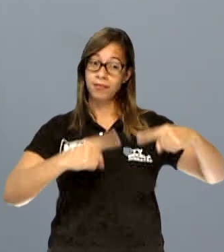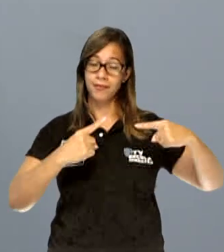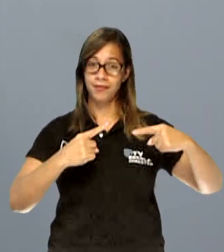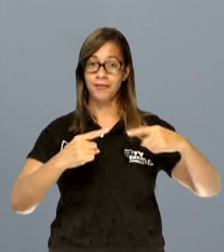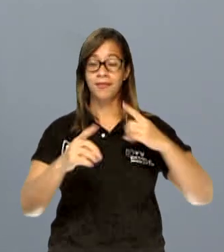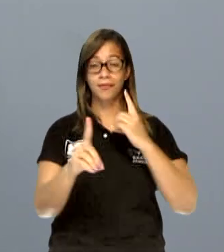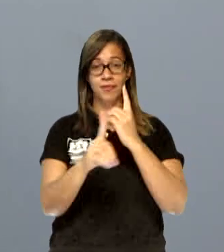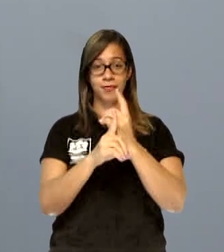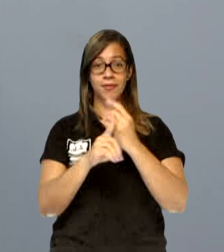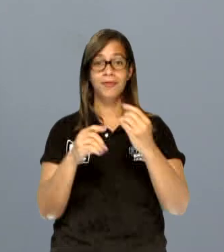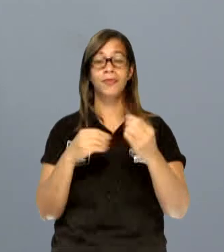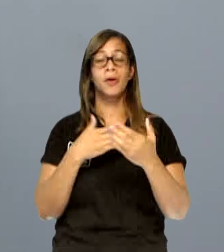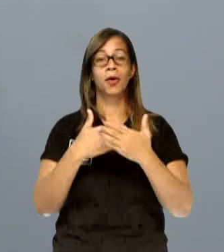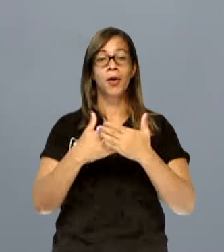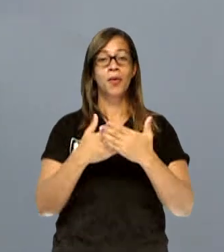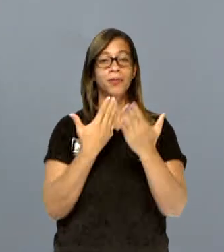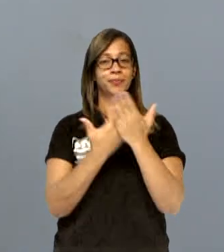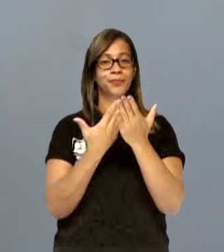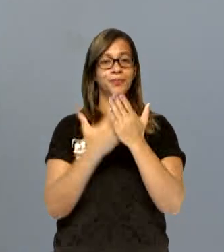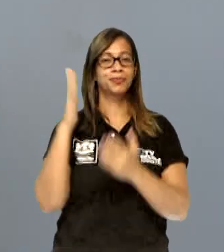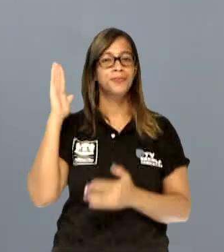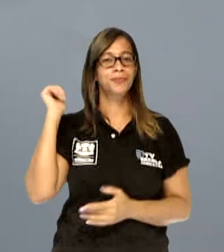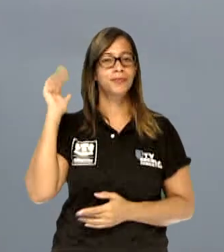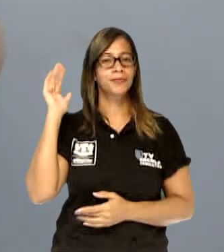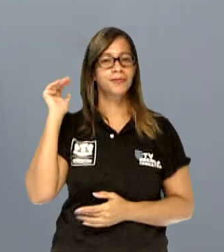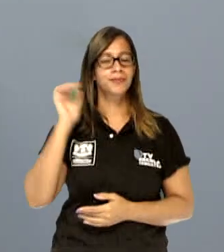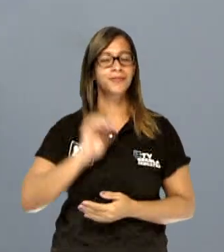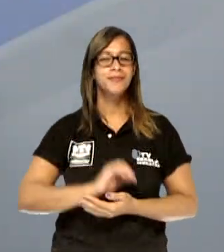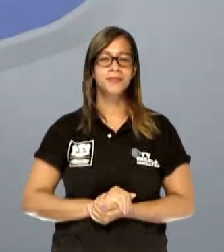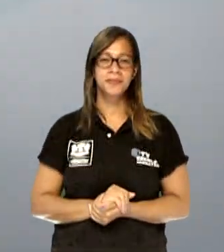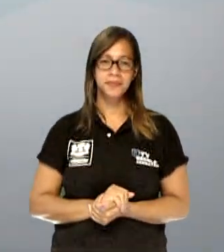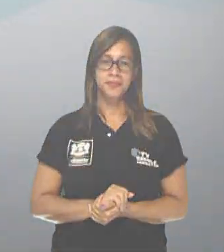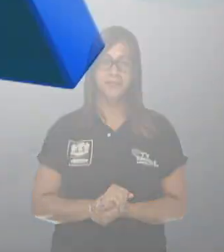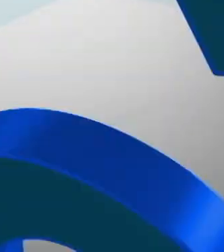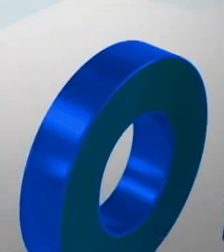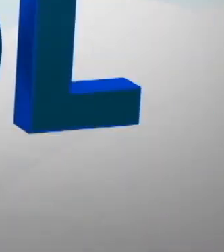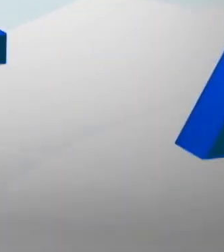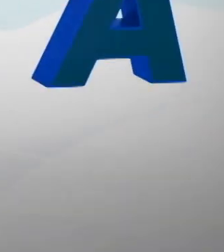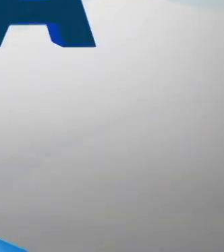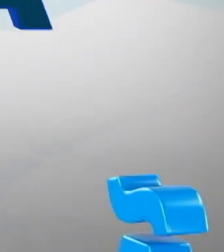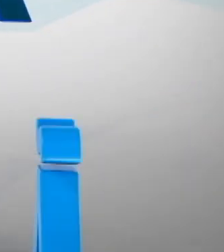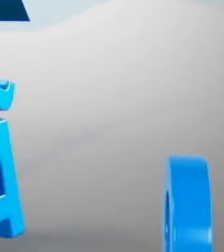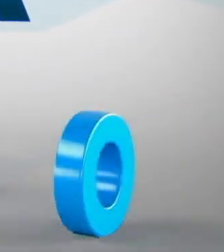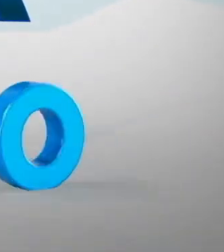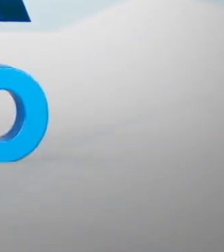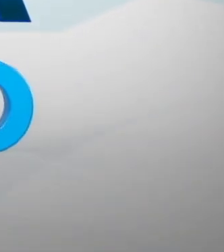a gente se encontra na nossa próxima aula. Tchau, tchau, pessoal!